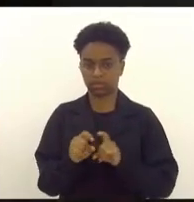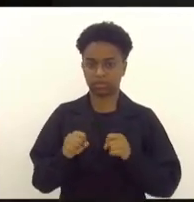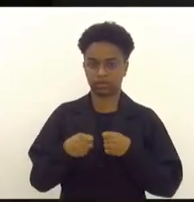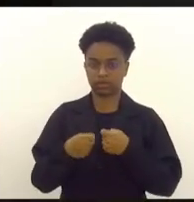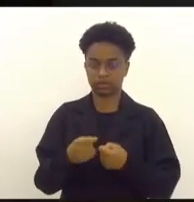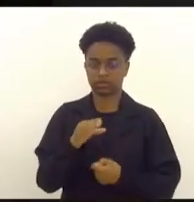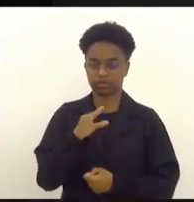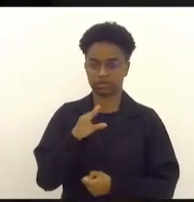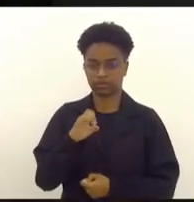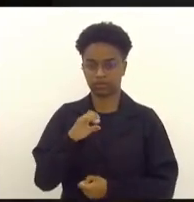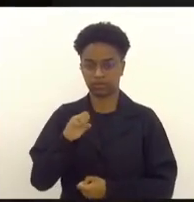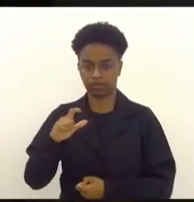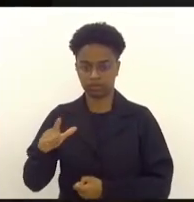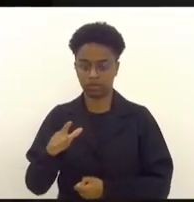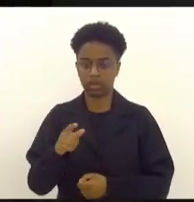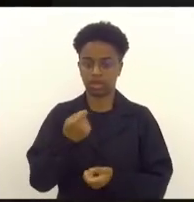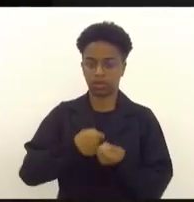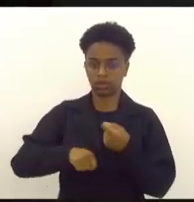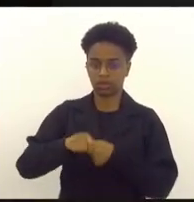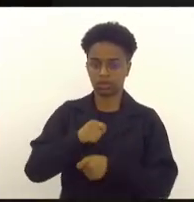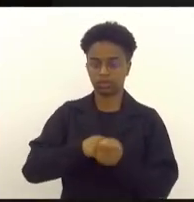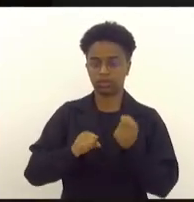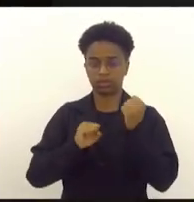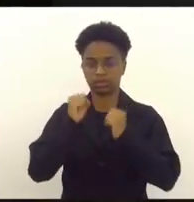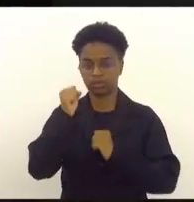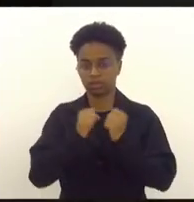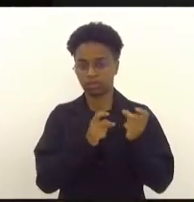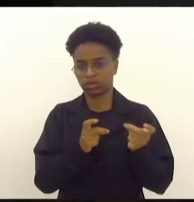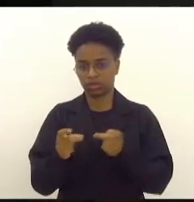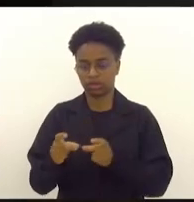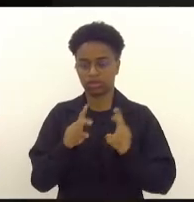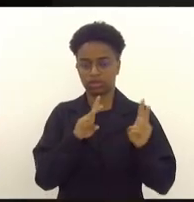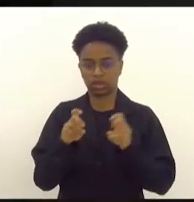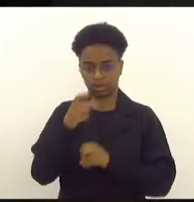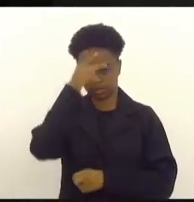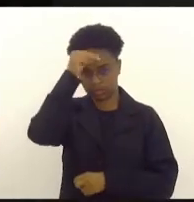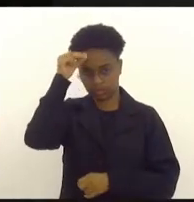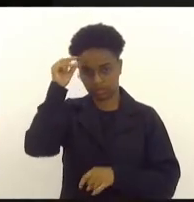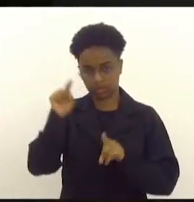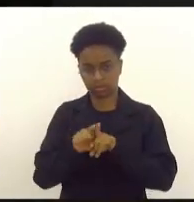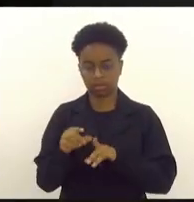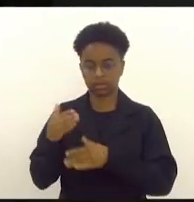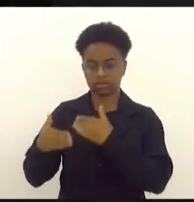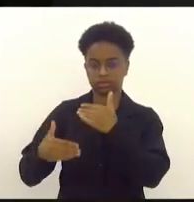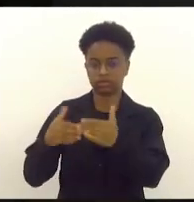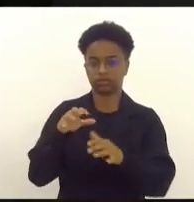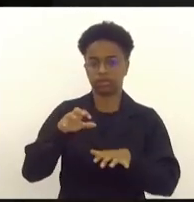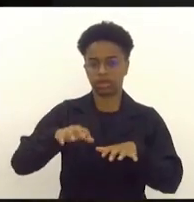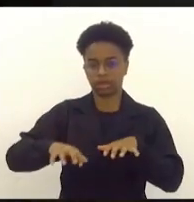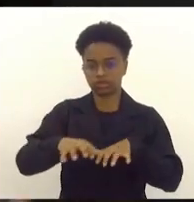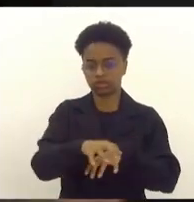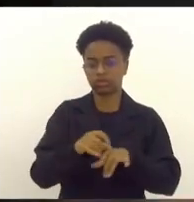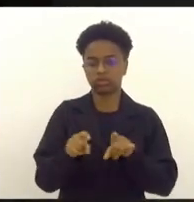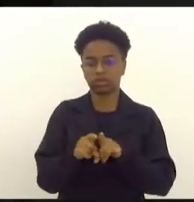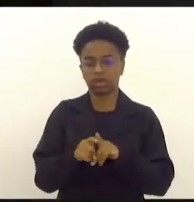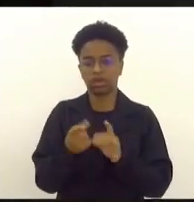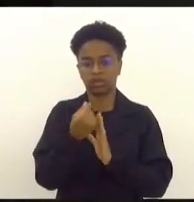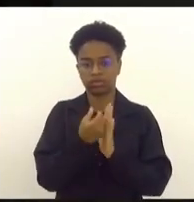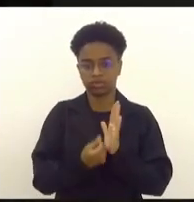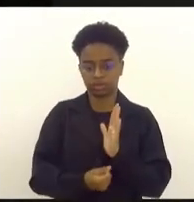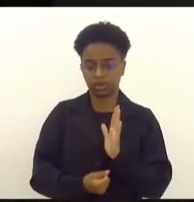Civil de Economia Indústria e Comércio de assuntos municipais aí de desenvolvimento Regional e de orçamento